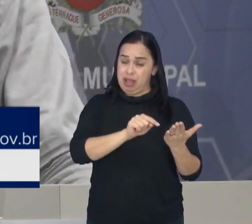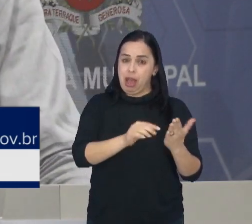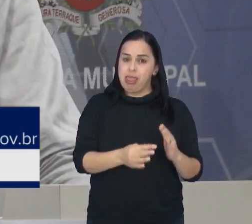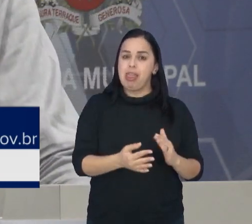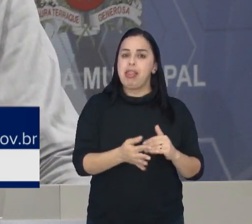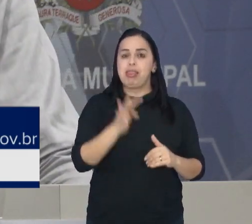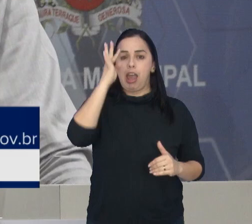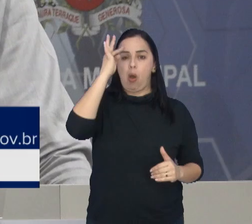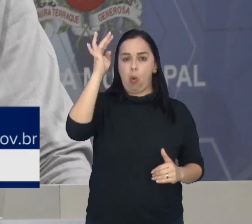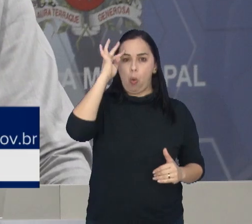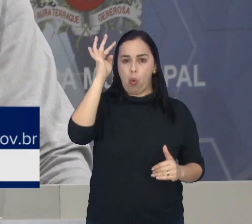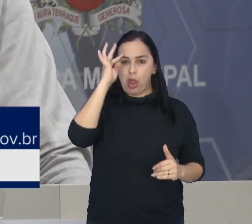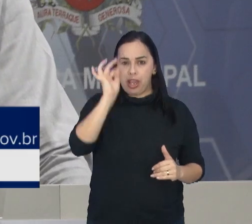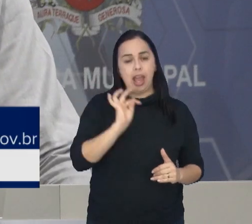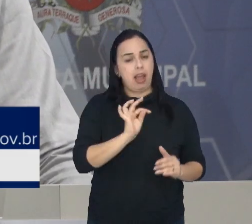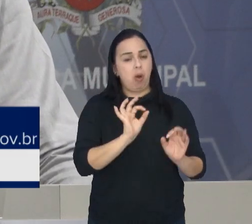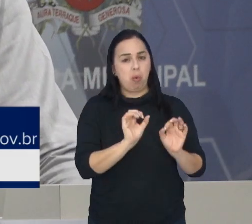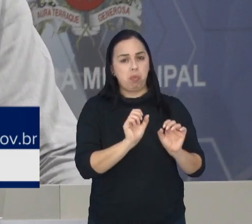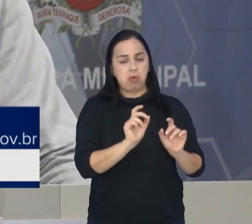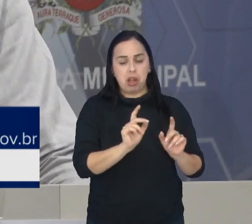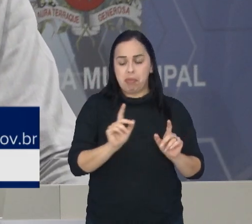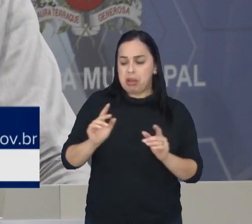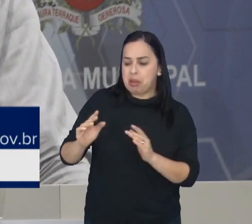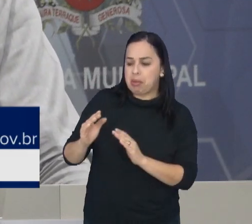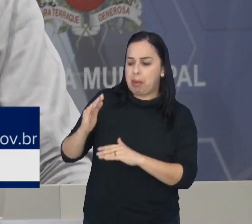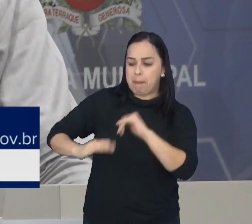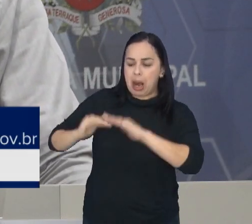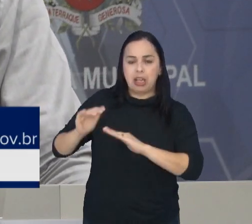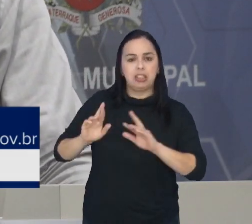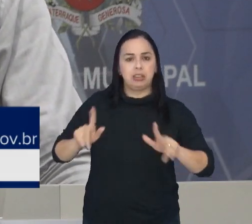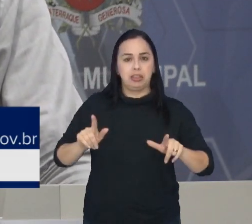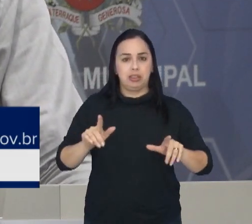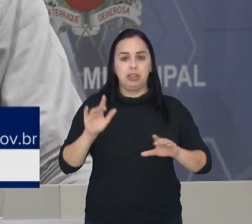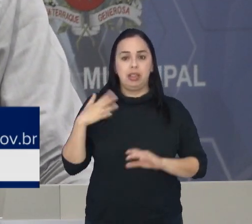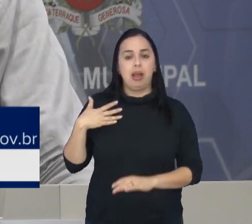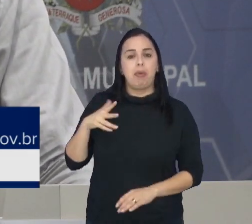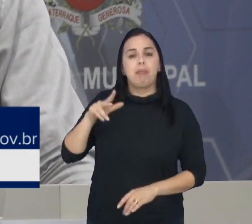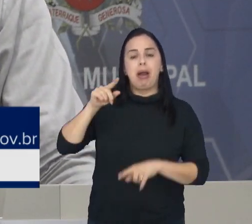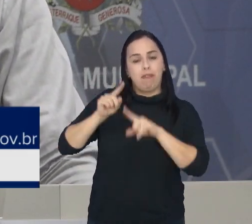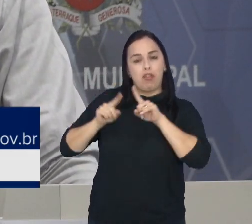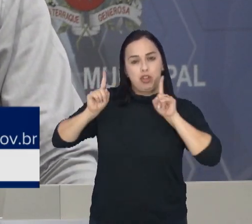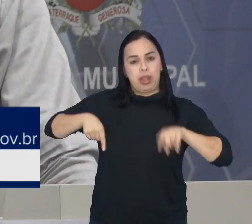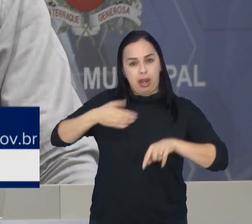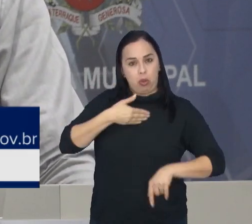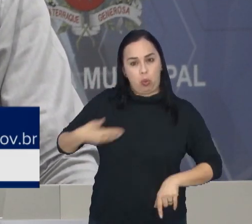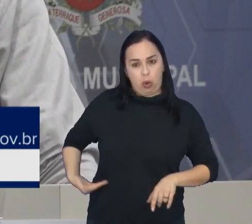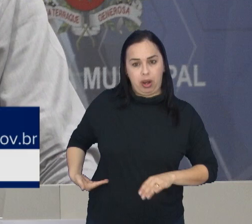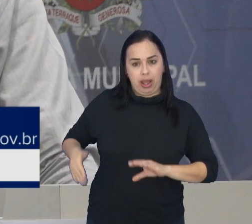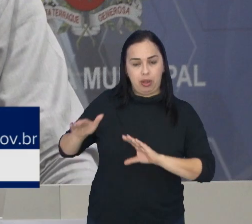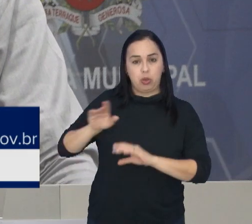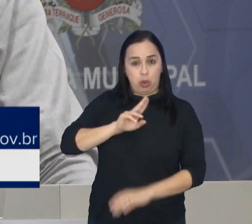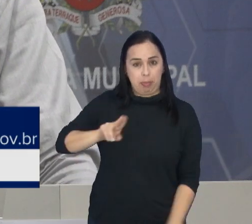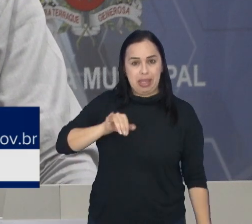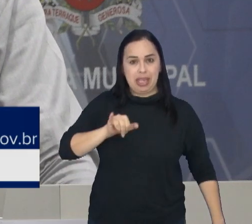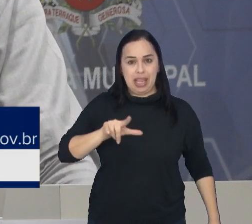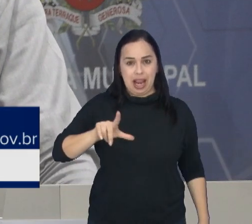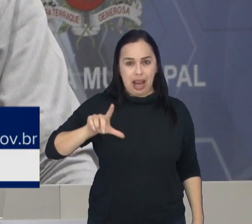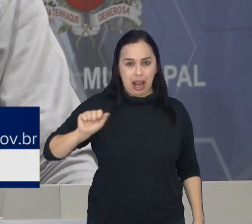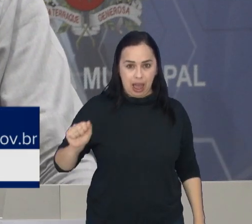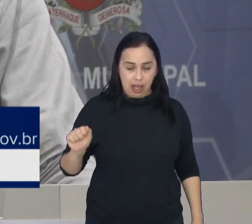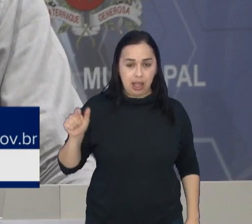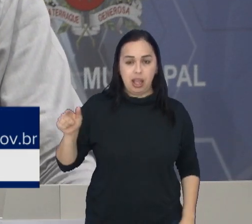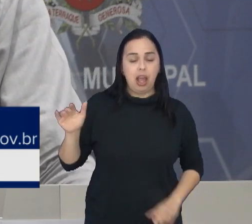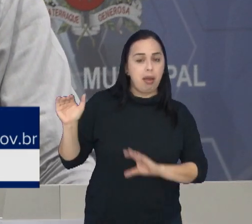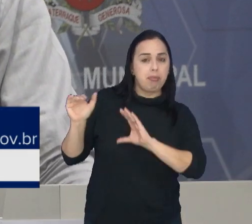que não respeita o servidor. Eu acabei de receber de uma servidora aqui, a Ila, que ela